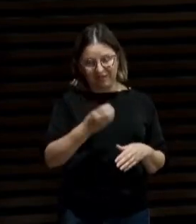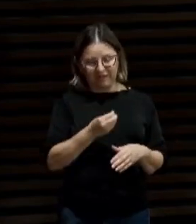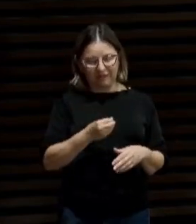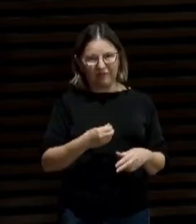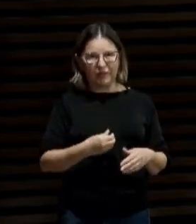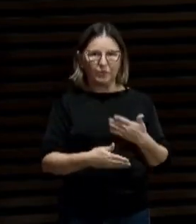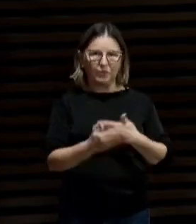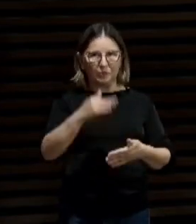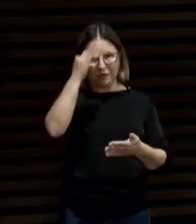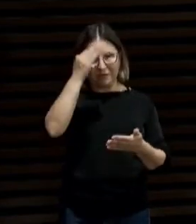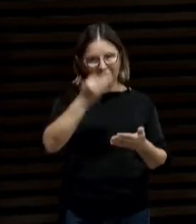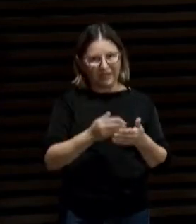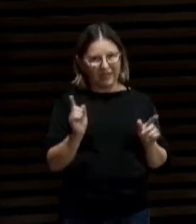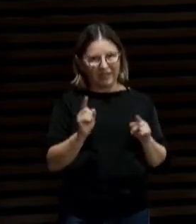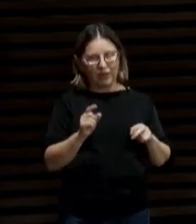não pelo que vemos.